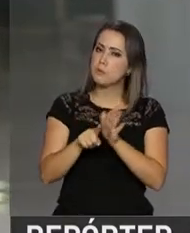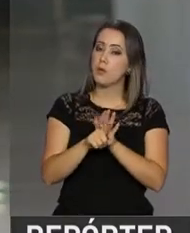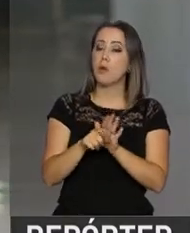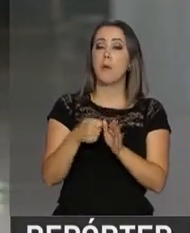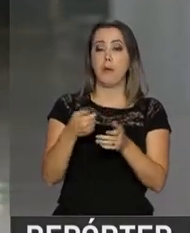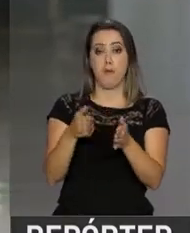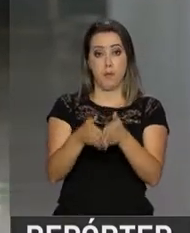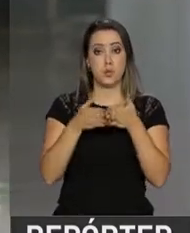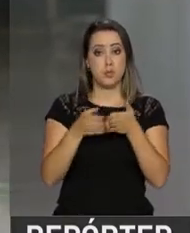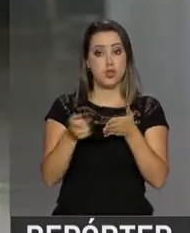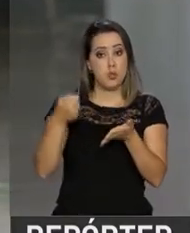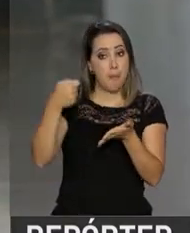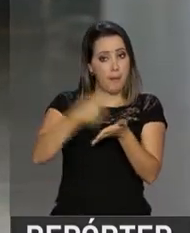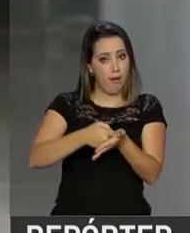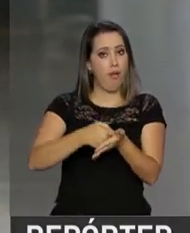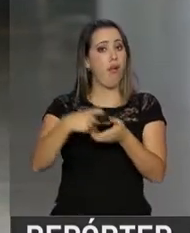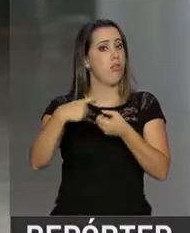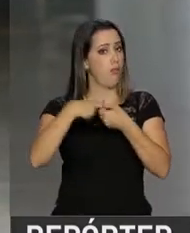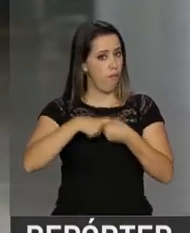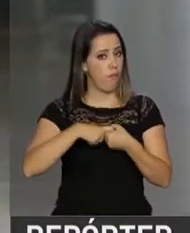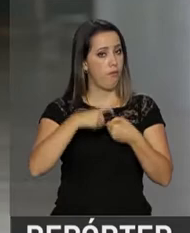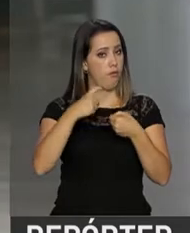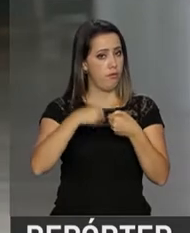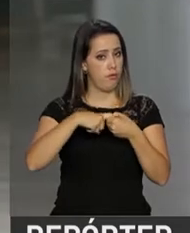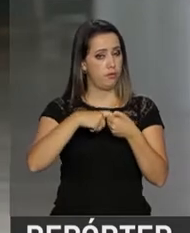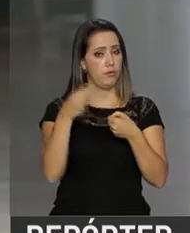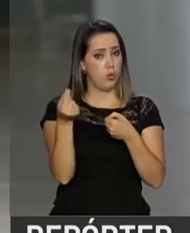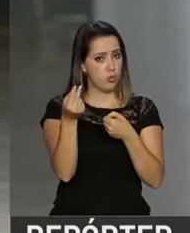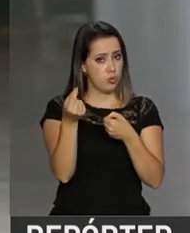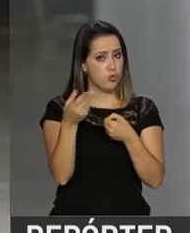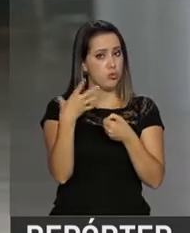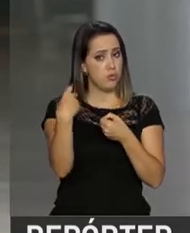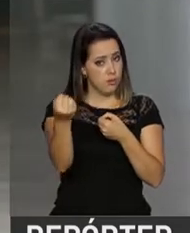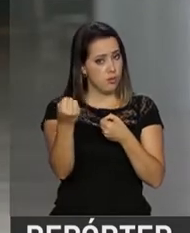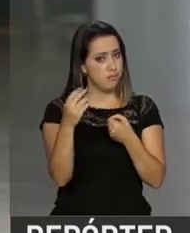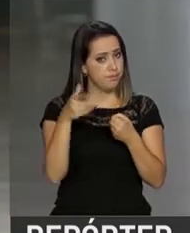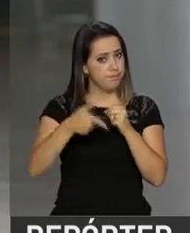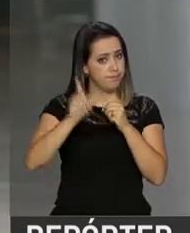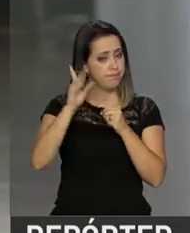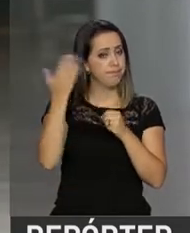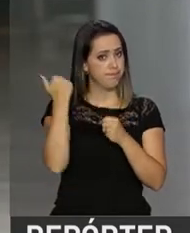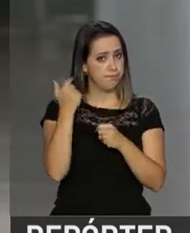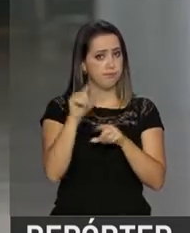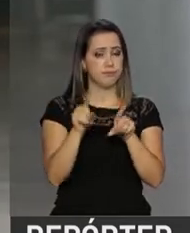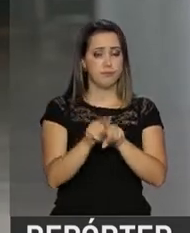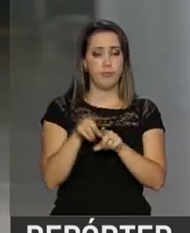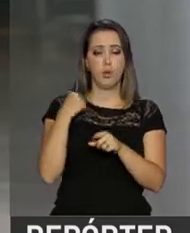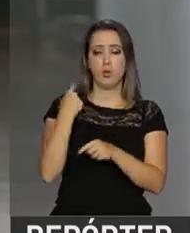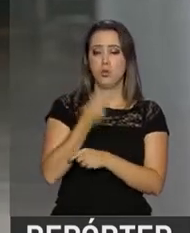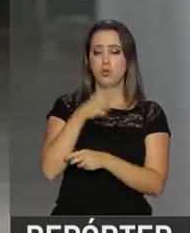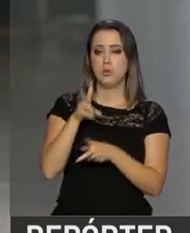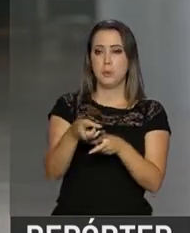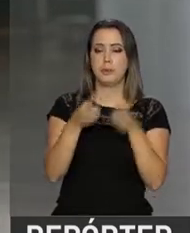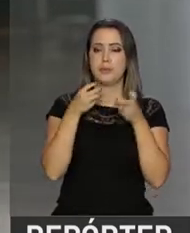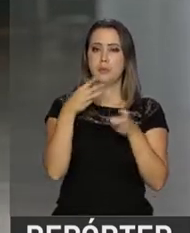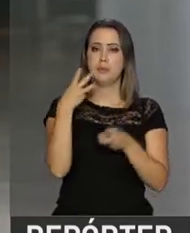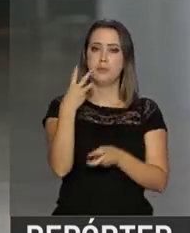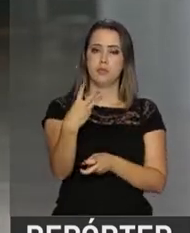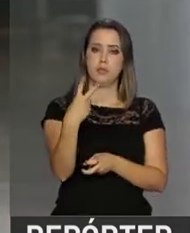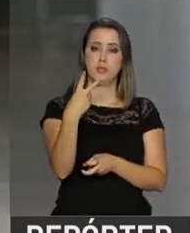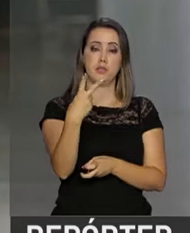ressarcimento dessas 342 mil famílias nós já identificamos três mil e